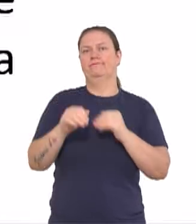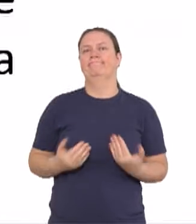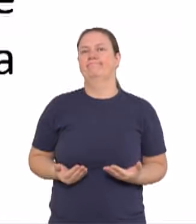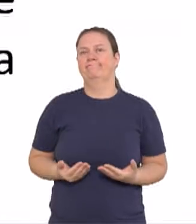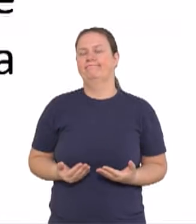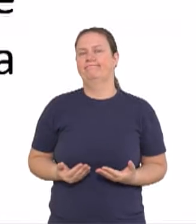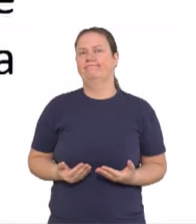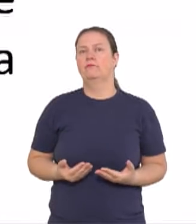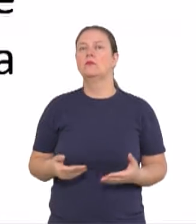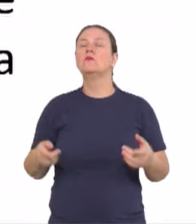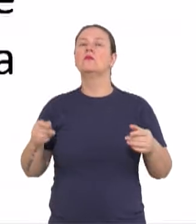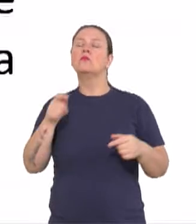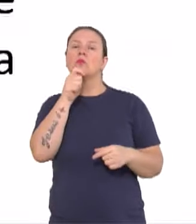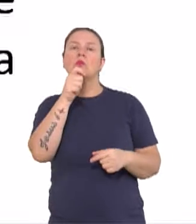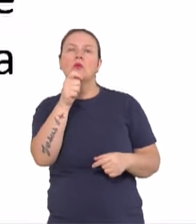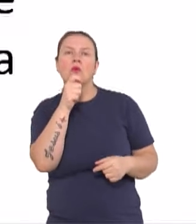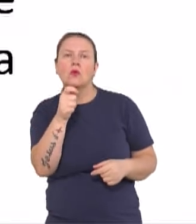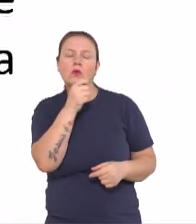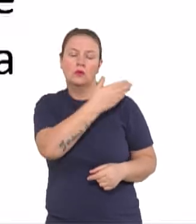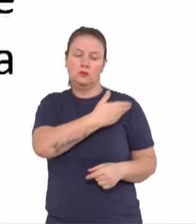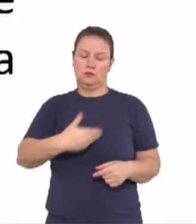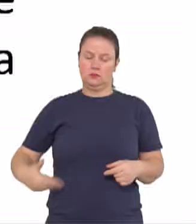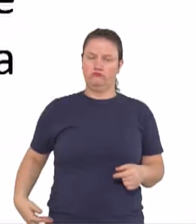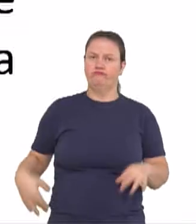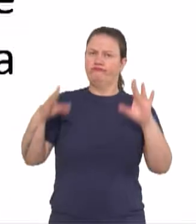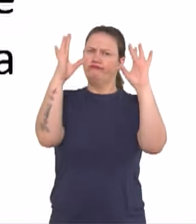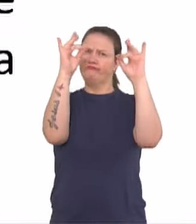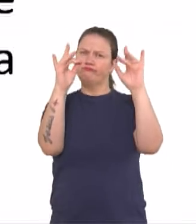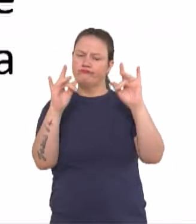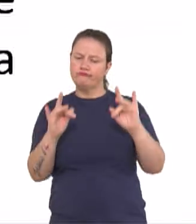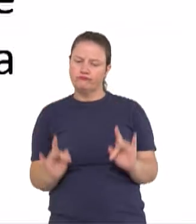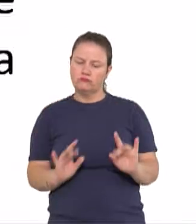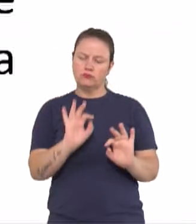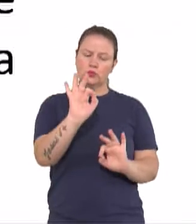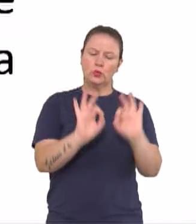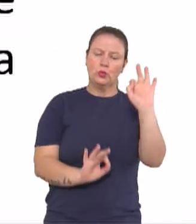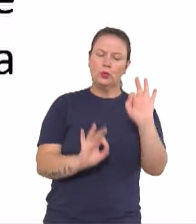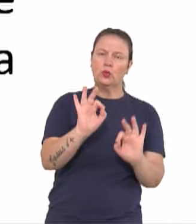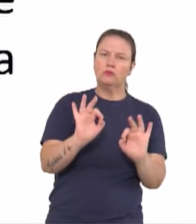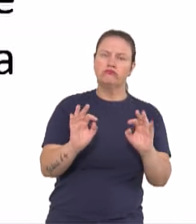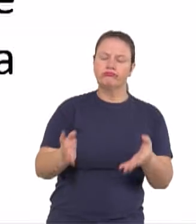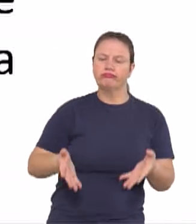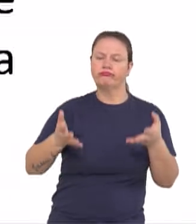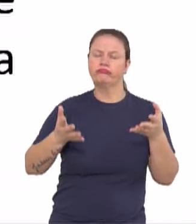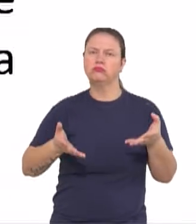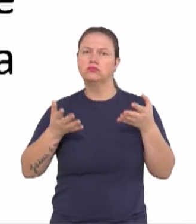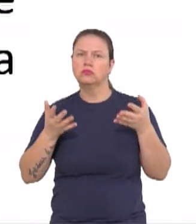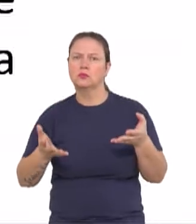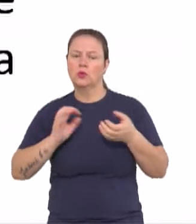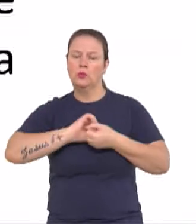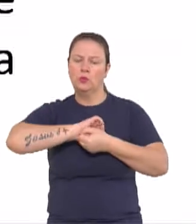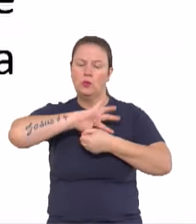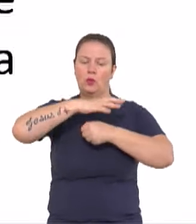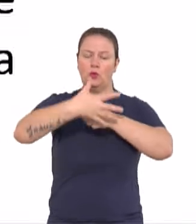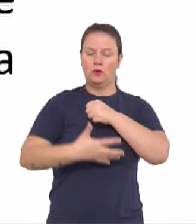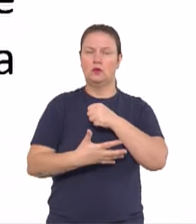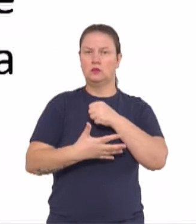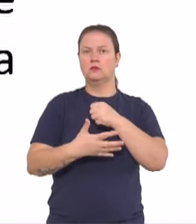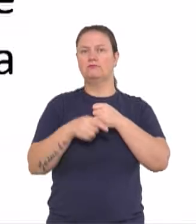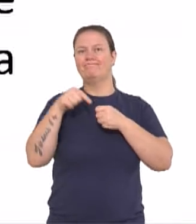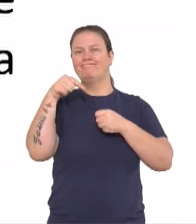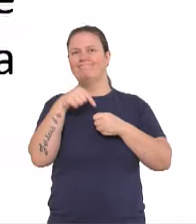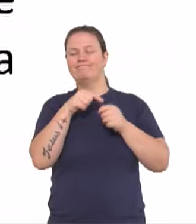Em uma coletiva do governo no qual foram detalhados os planos de flexibilização da quarentena durante a pandemia de